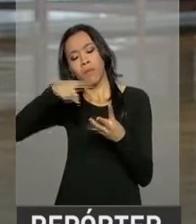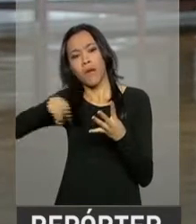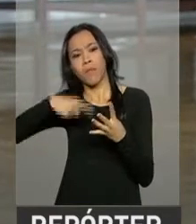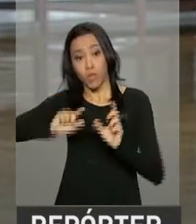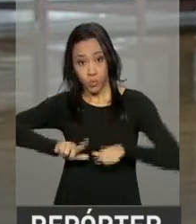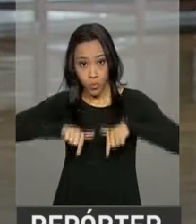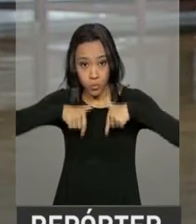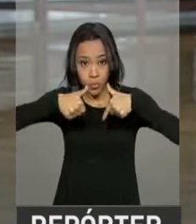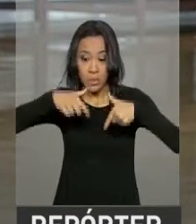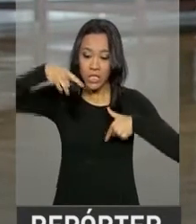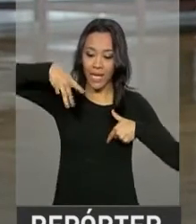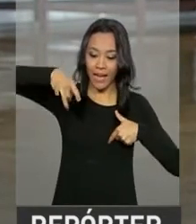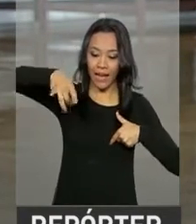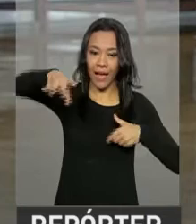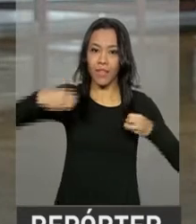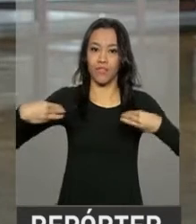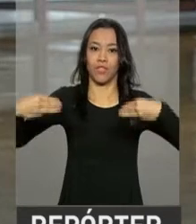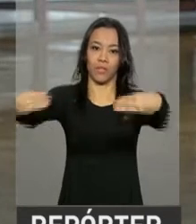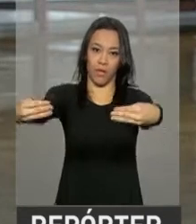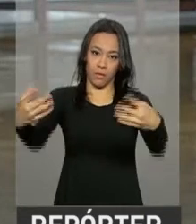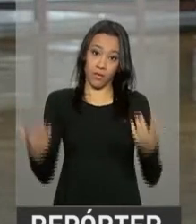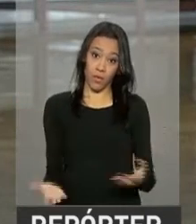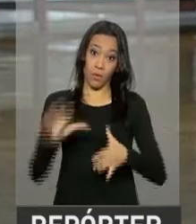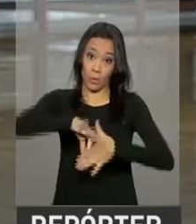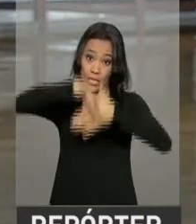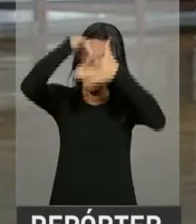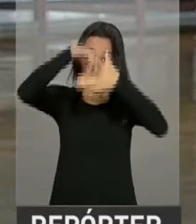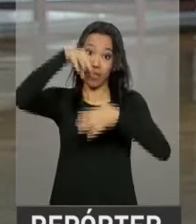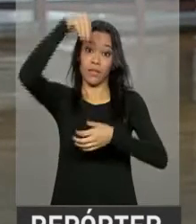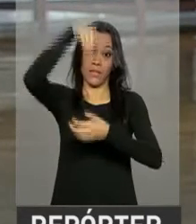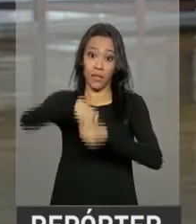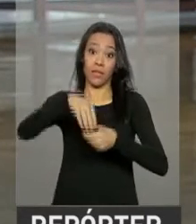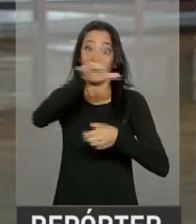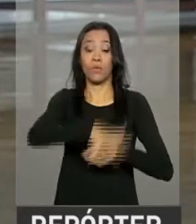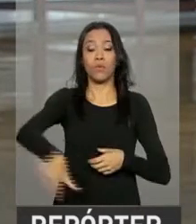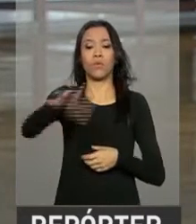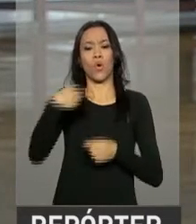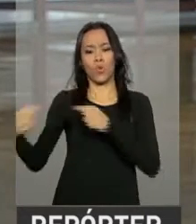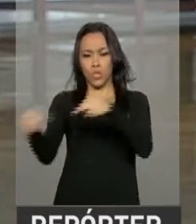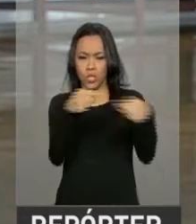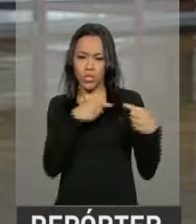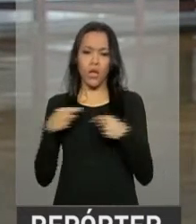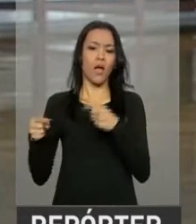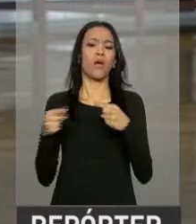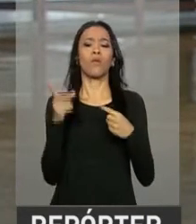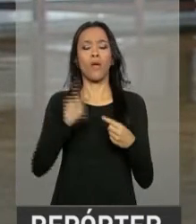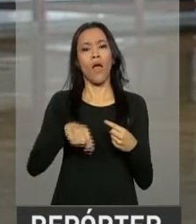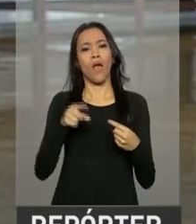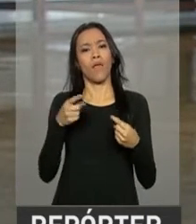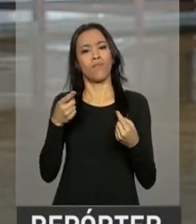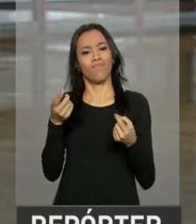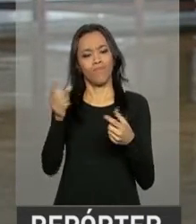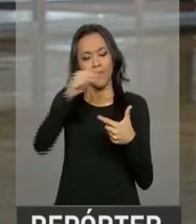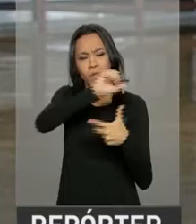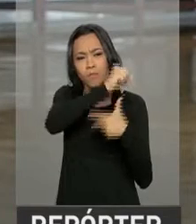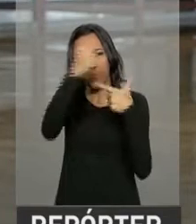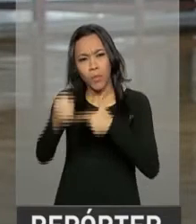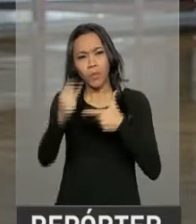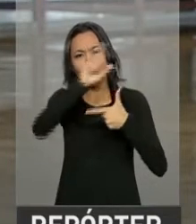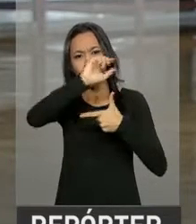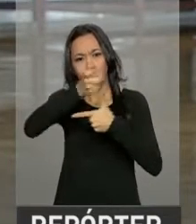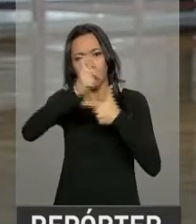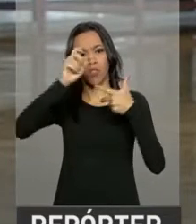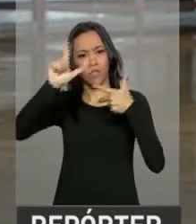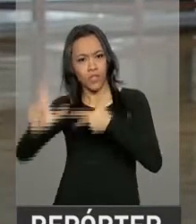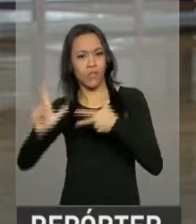segundo o líder do governo na câmara andré moura o diálogo entre os poderes foi um dos aspectos que garantiu o